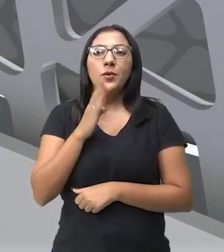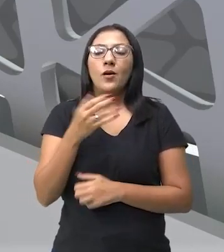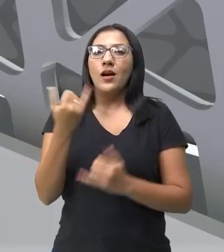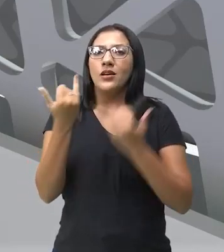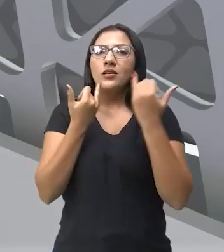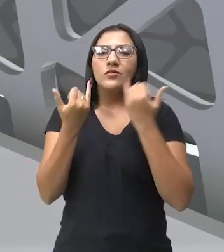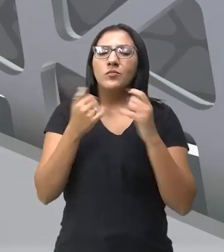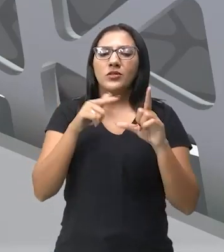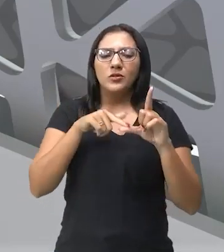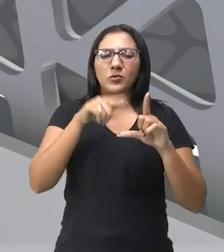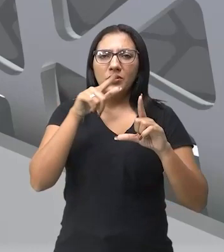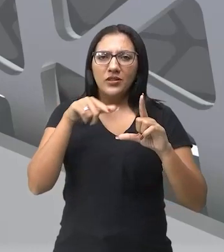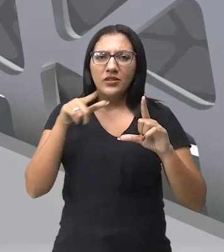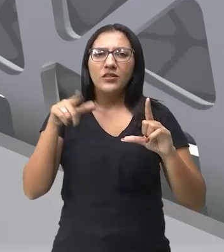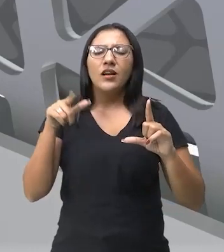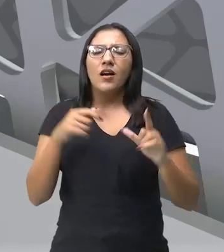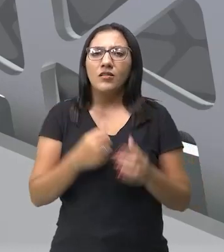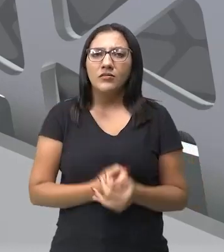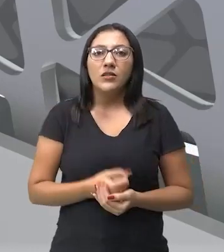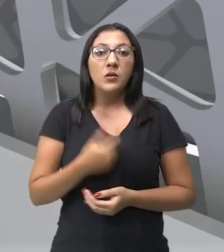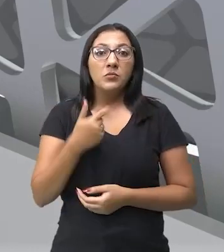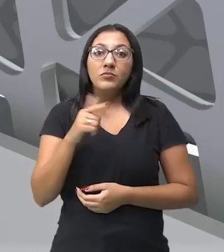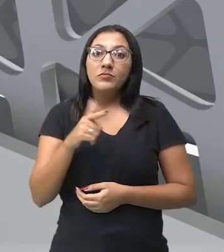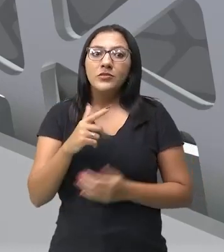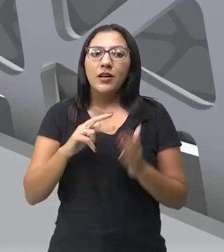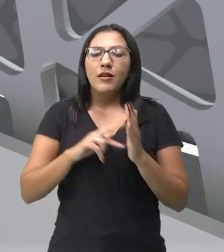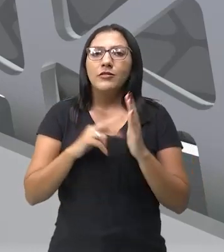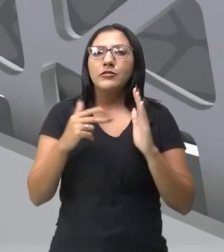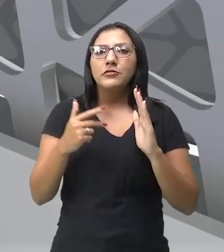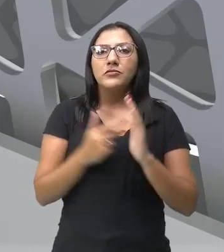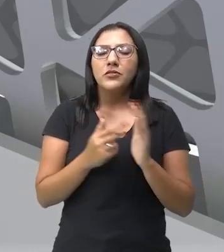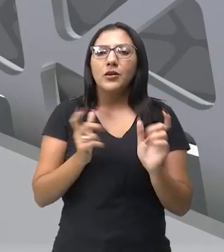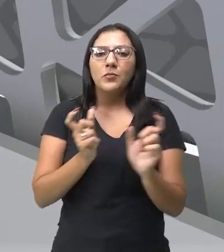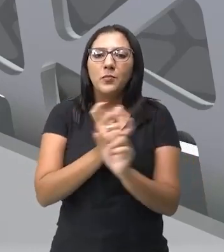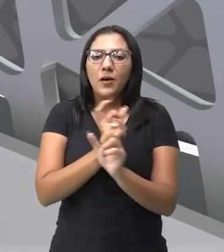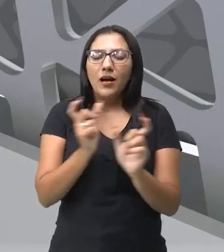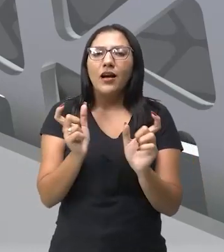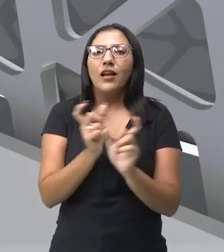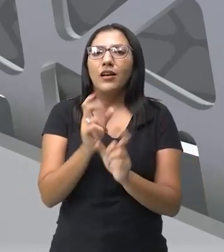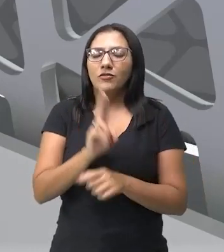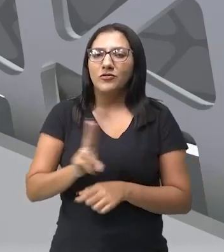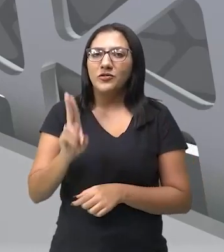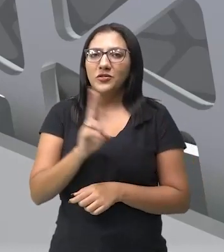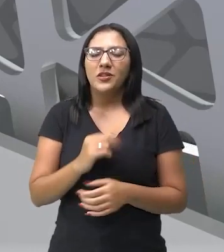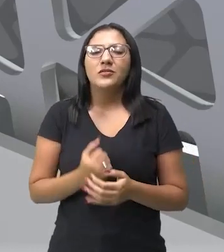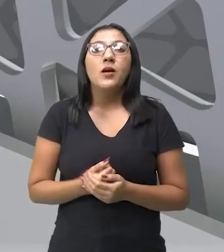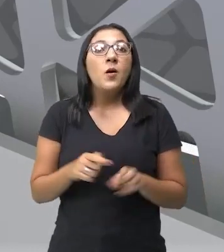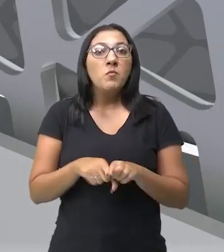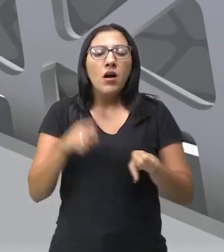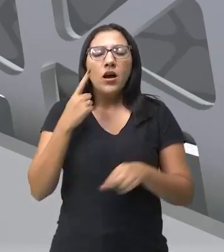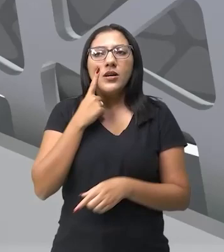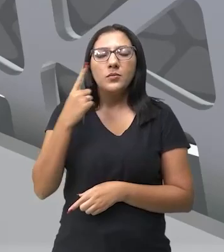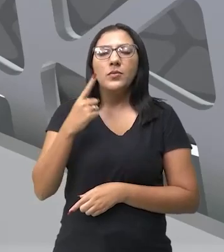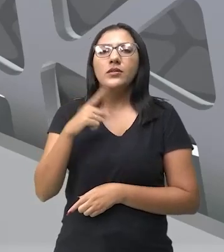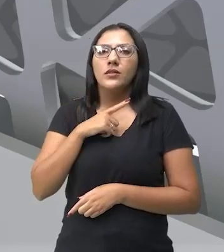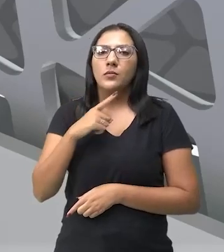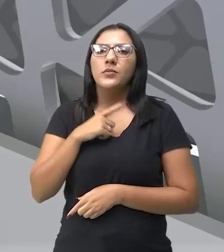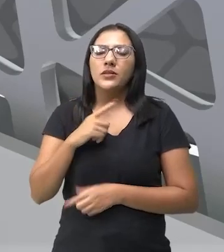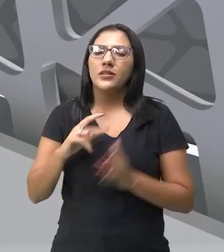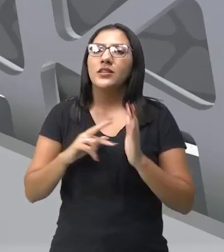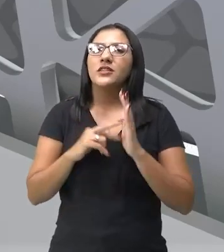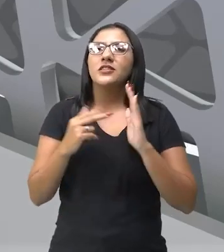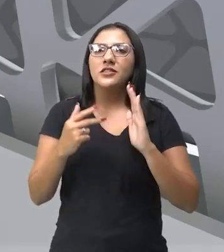que vão compor o texto e que não são verbais, não são palavras, mas que trazem significação,